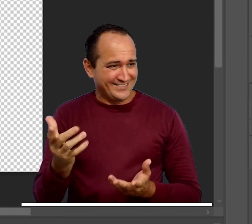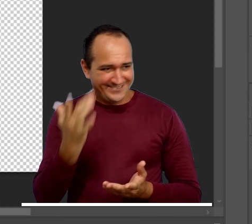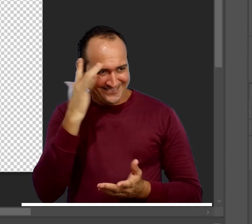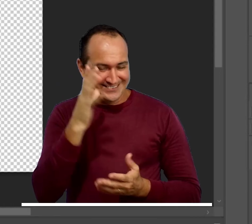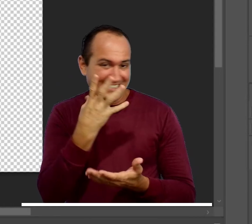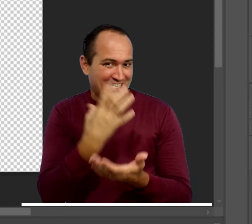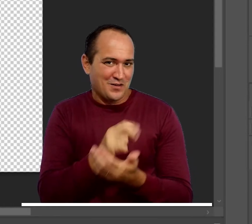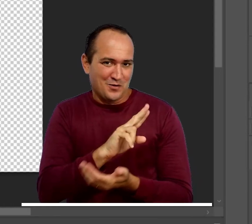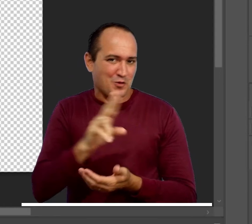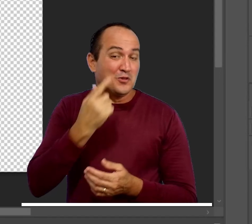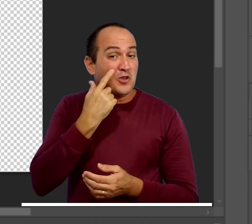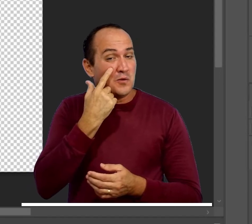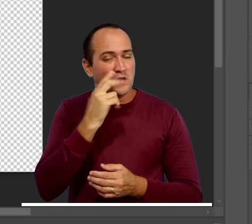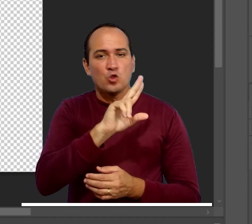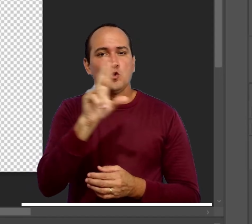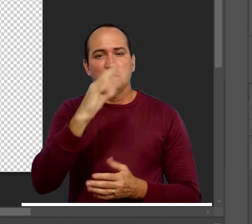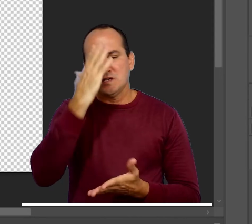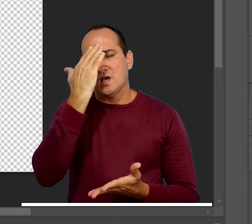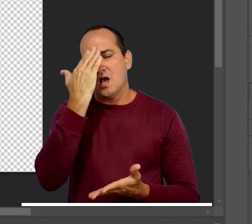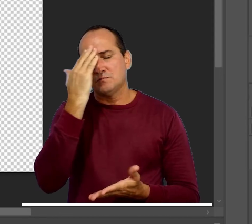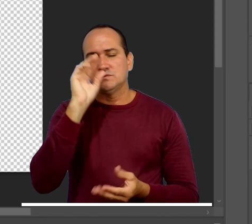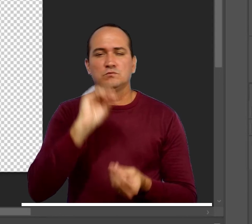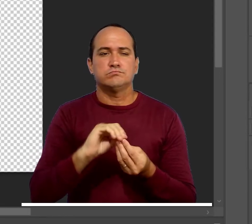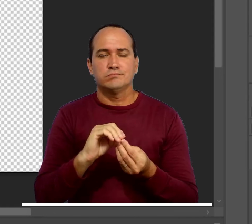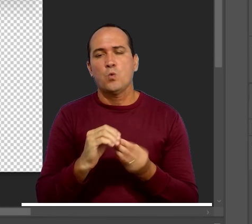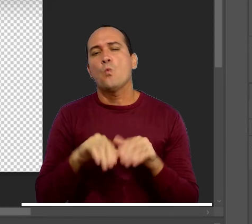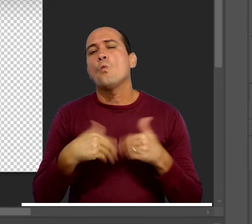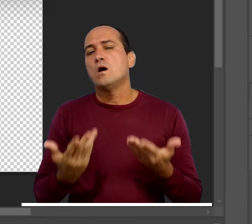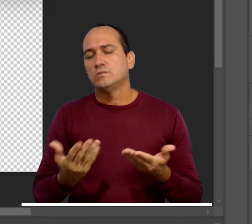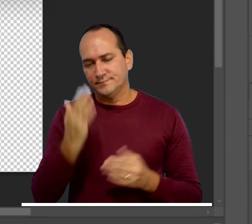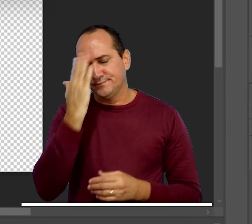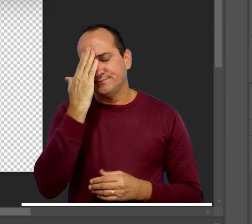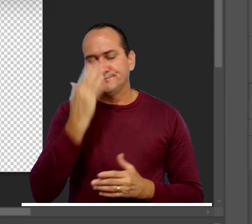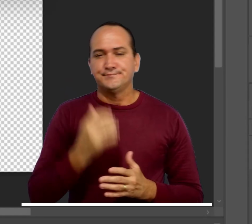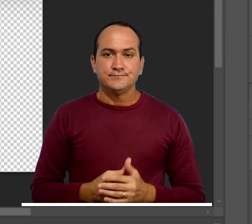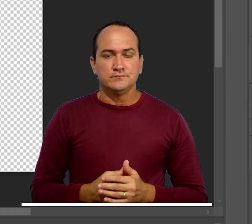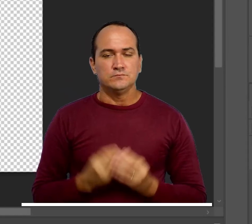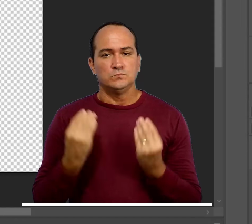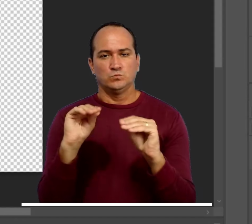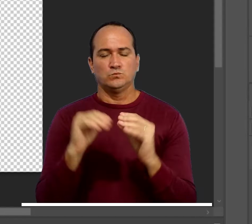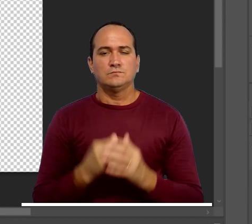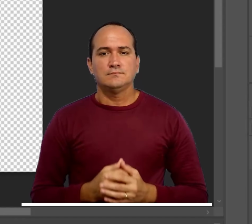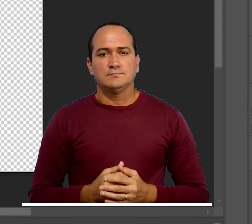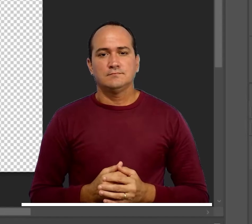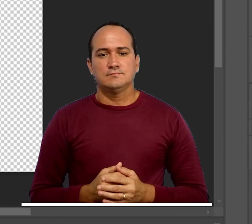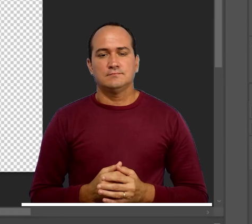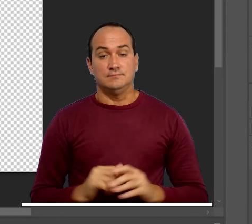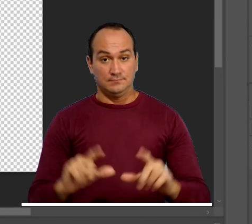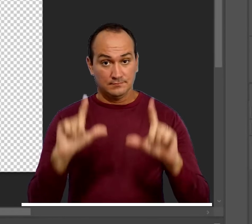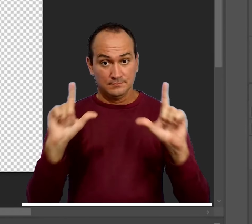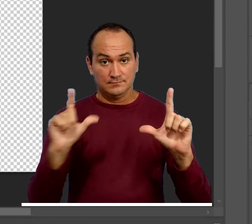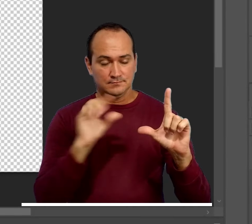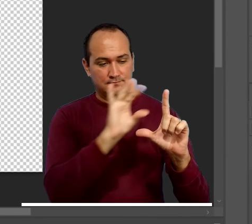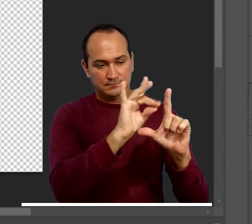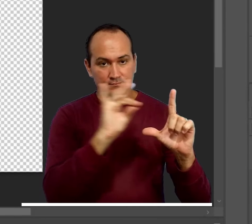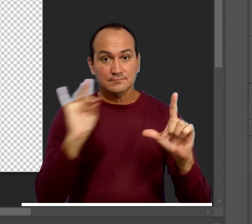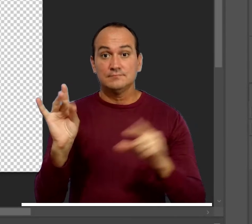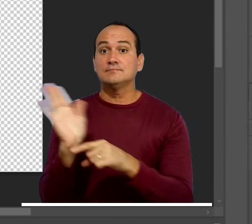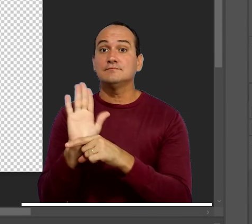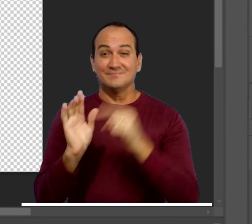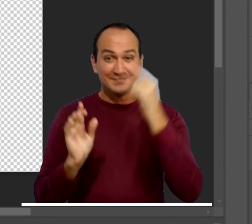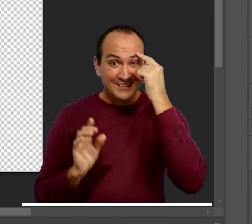vou salvar com esse nome só para a gente ter um nome para o nosso arquivo. Vou salvar assim, ok. E então essa parte que eu vou acrescentar